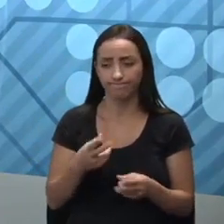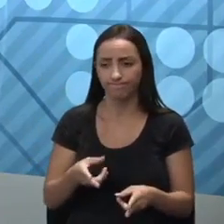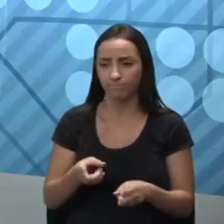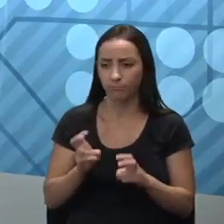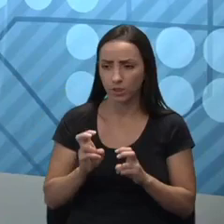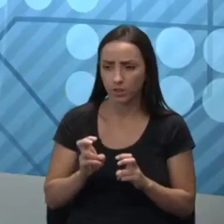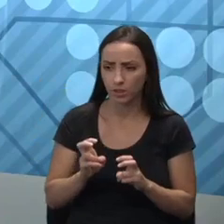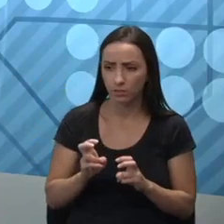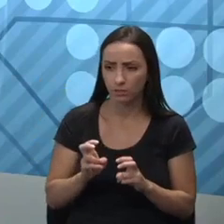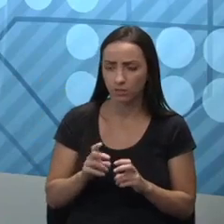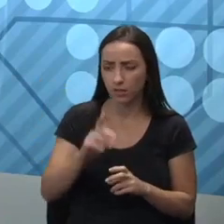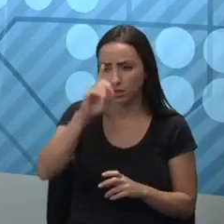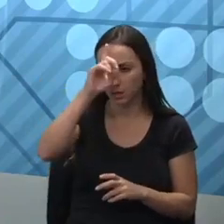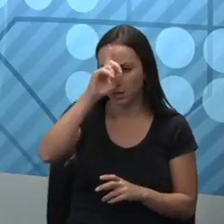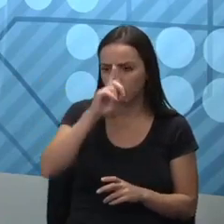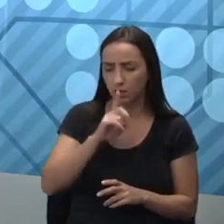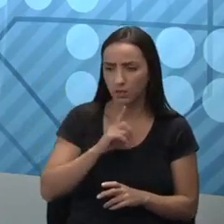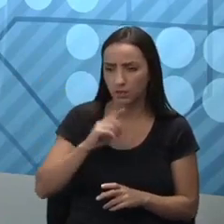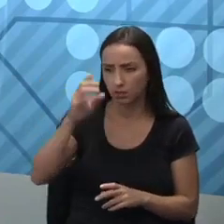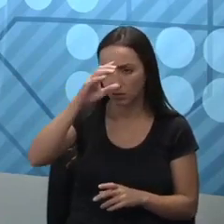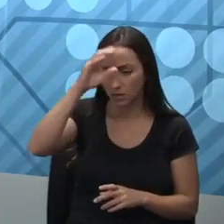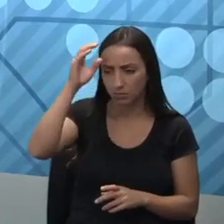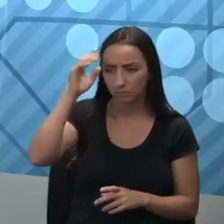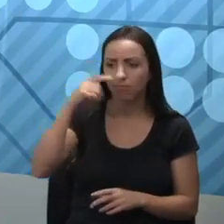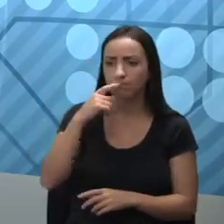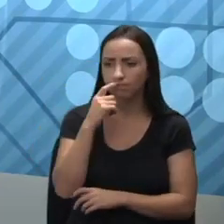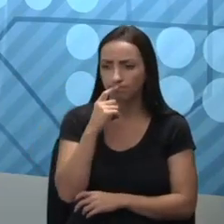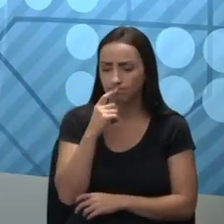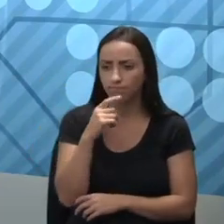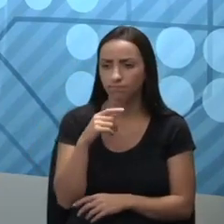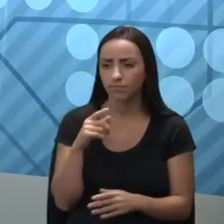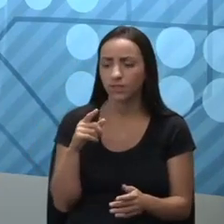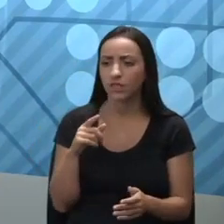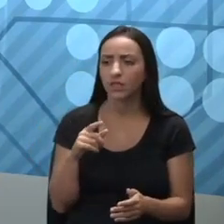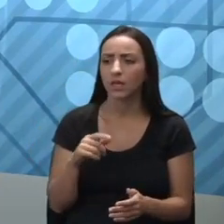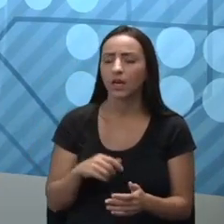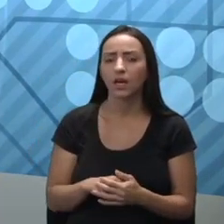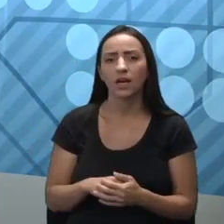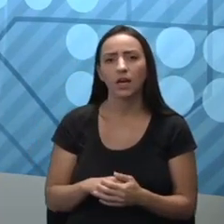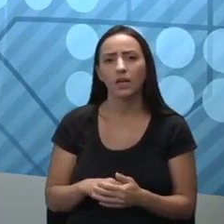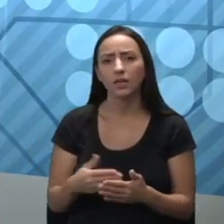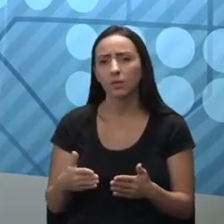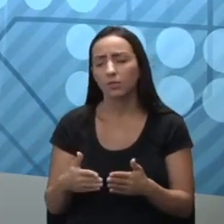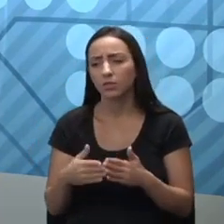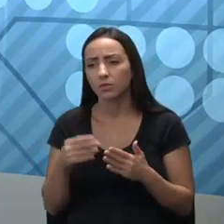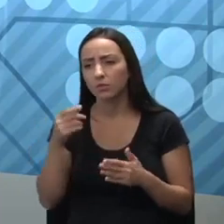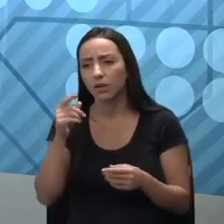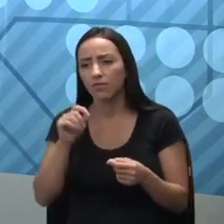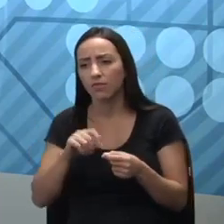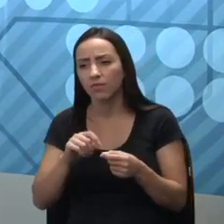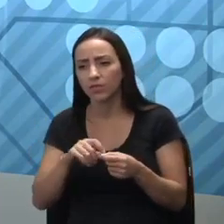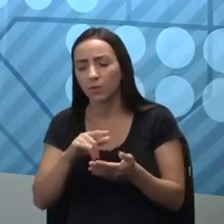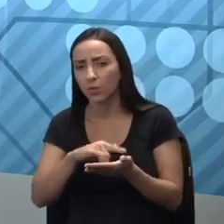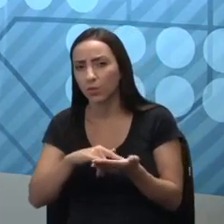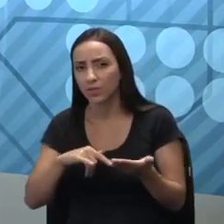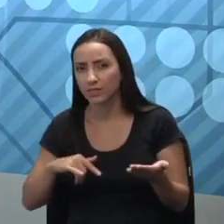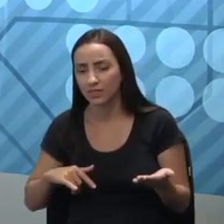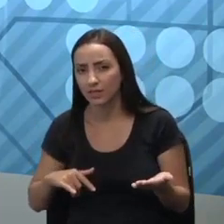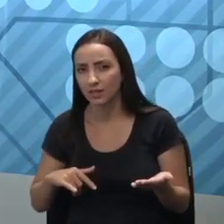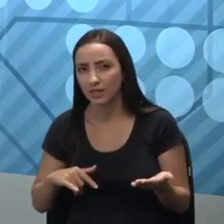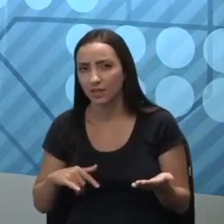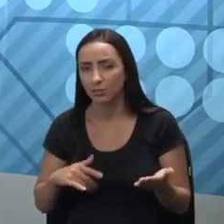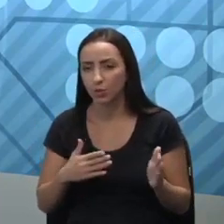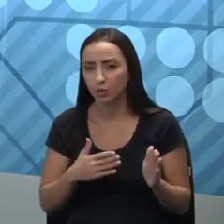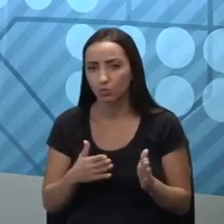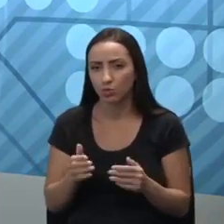perceber sintomas de depressão na paciente e quando eu peço para ela fazer um exame, um acompanhamento com